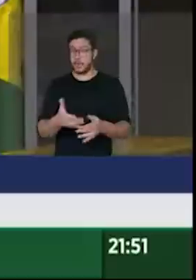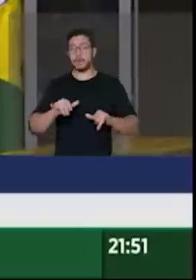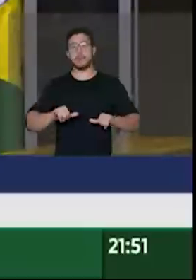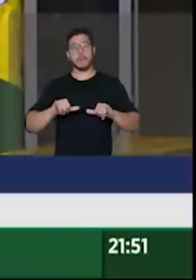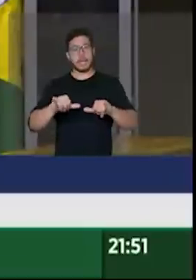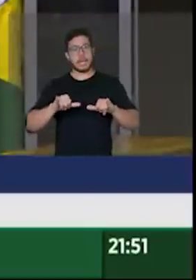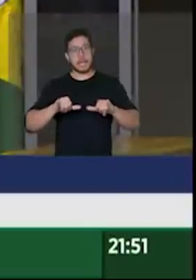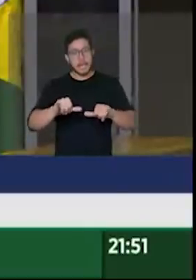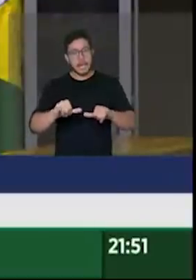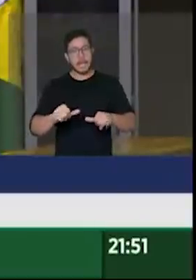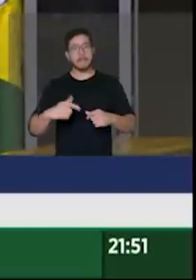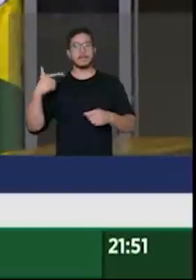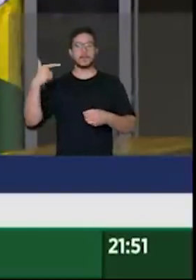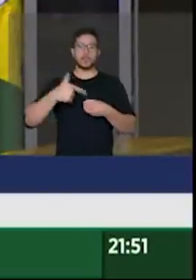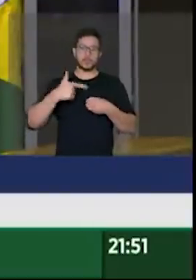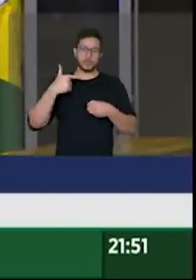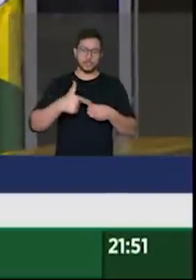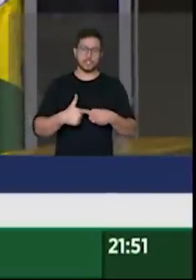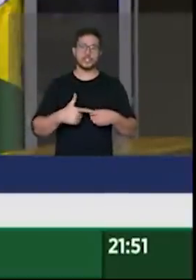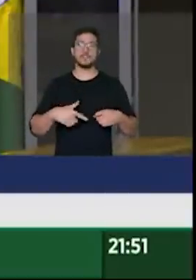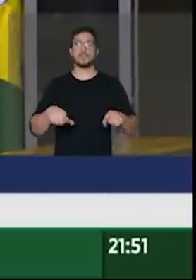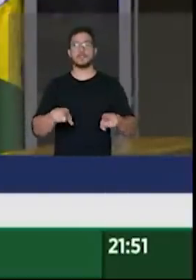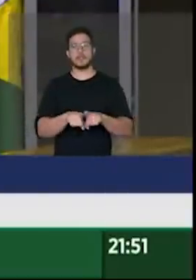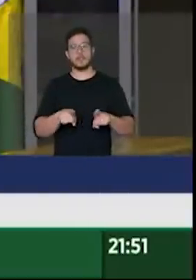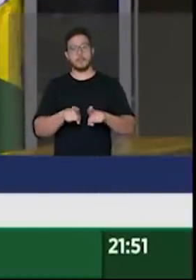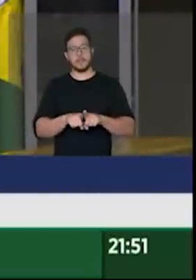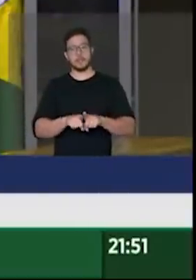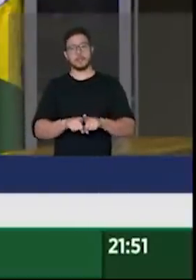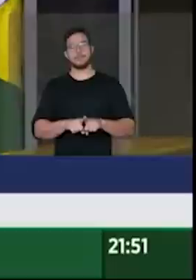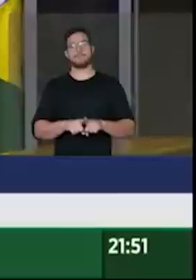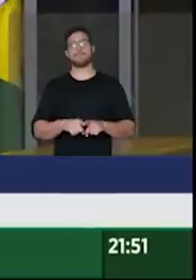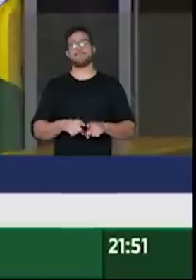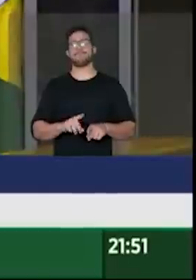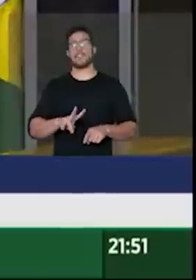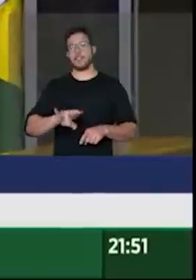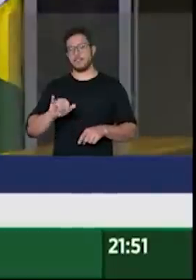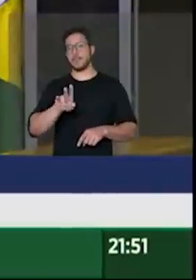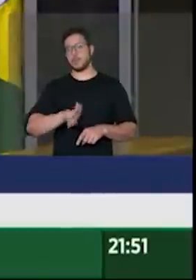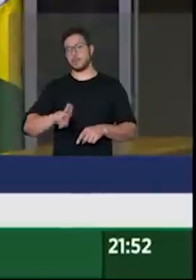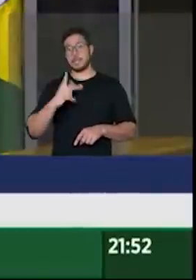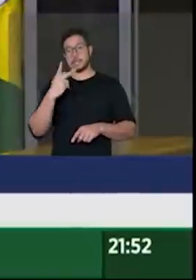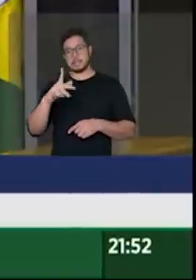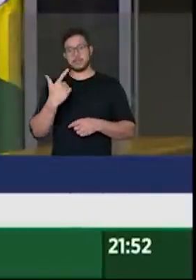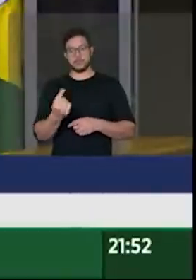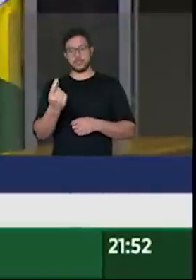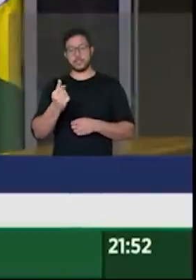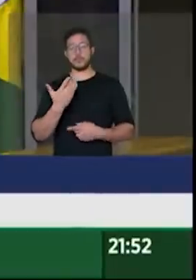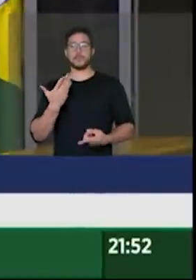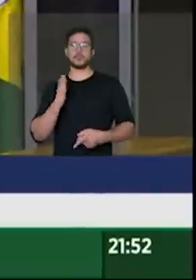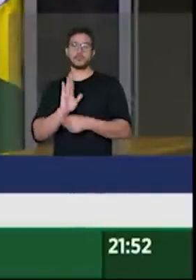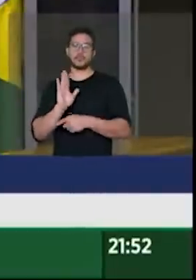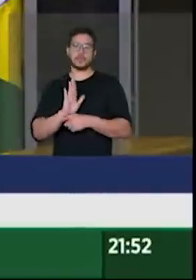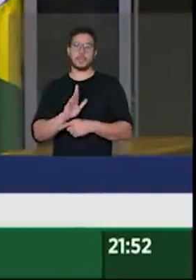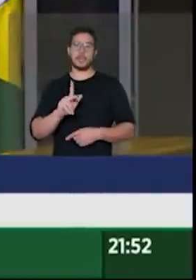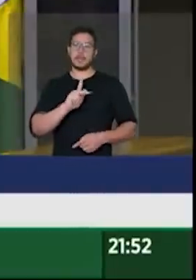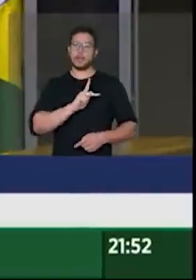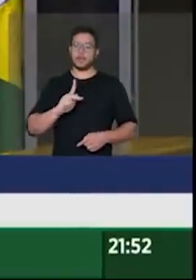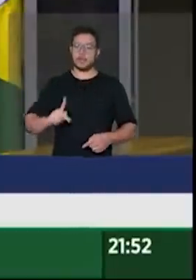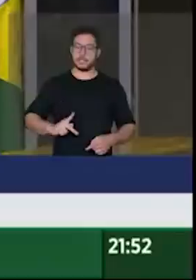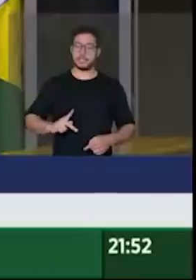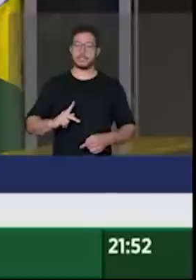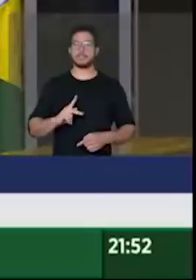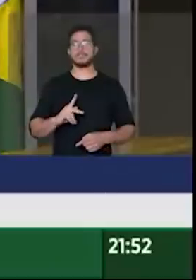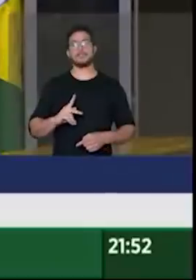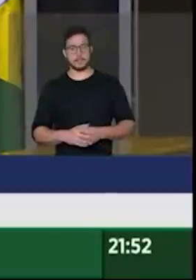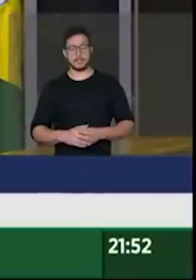vai pagar ainda esse ano no combustível, vai pagar ainda esse ano do seu bolso para financiar a reeleição de um presidente da República